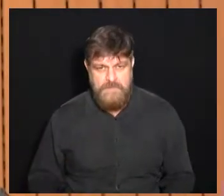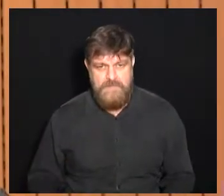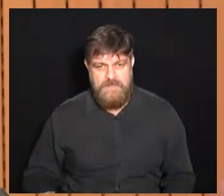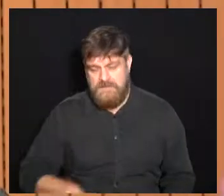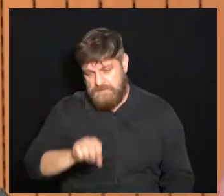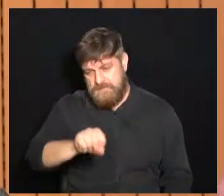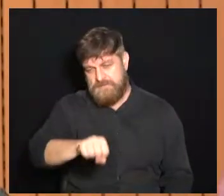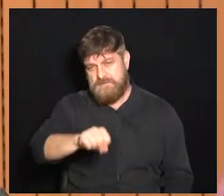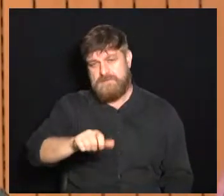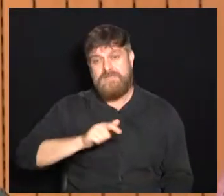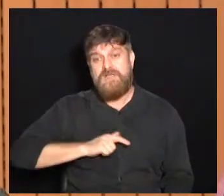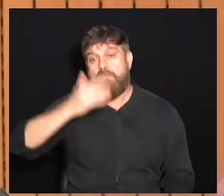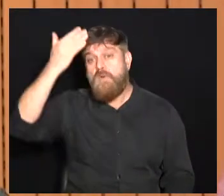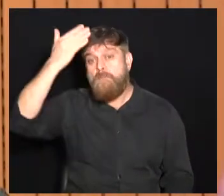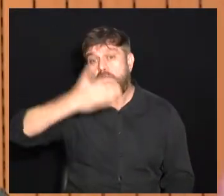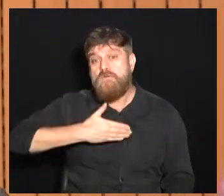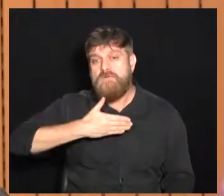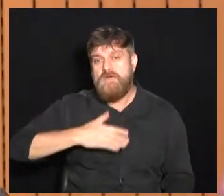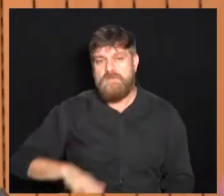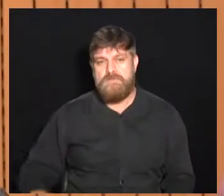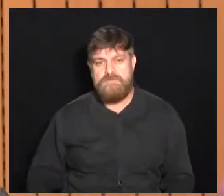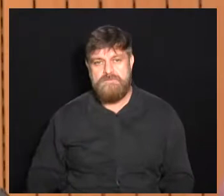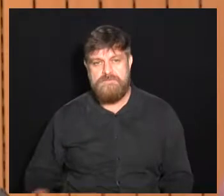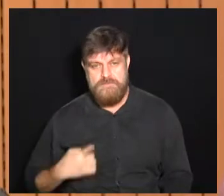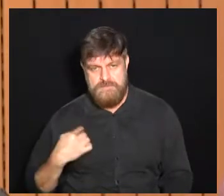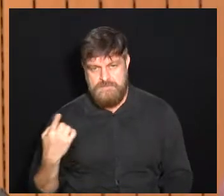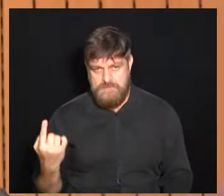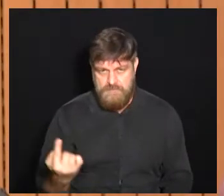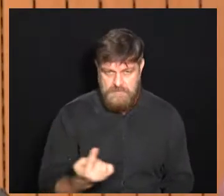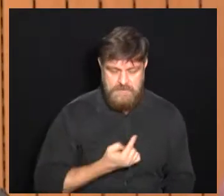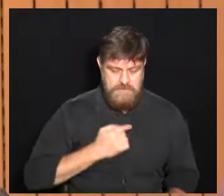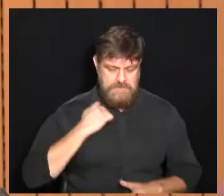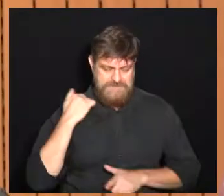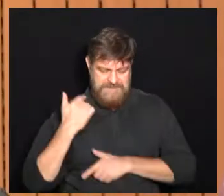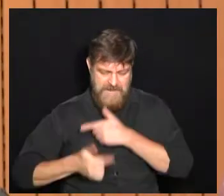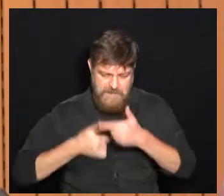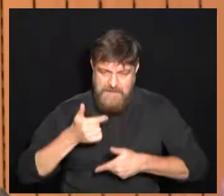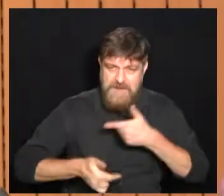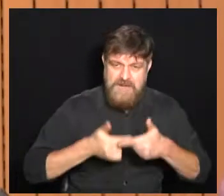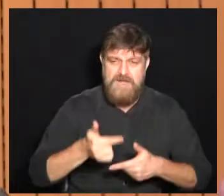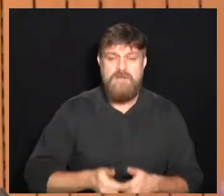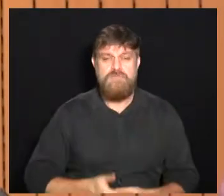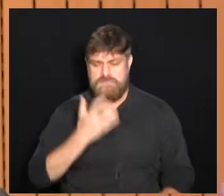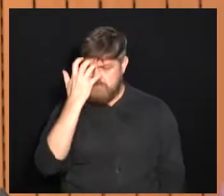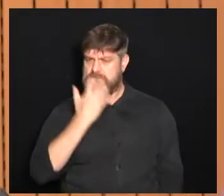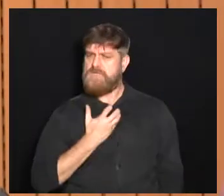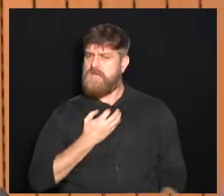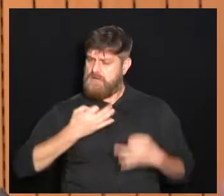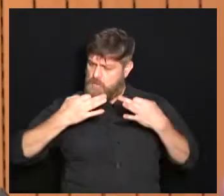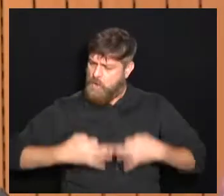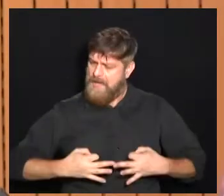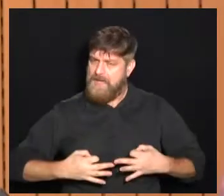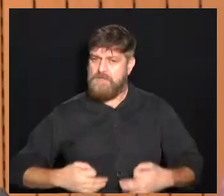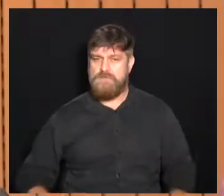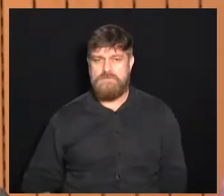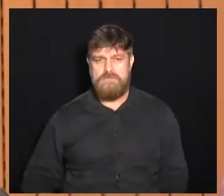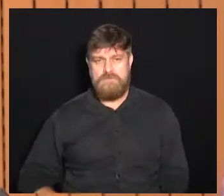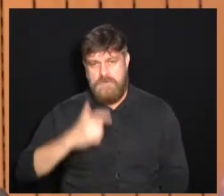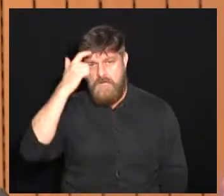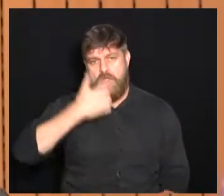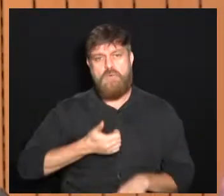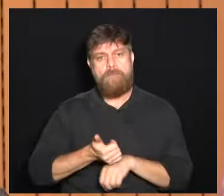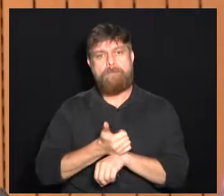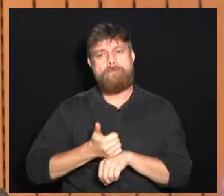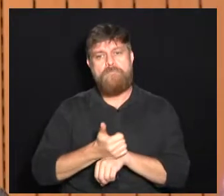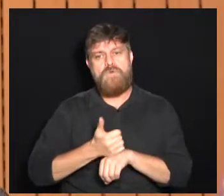sim, e temos como provar isso. Nós trabalhamos com seriedade. Eu sou